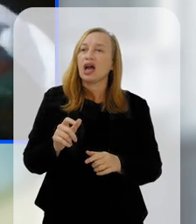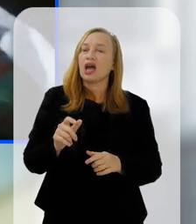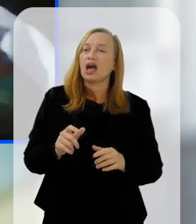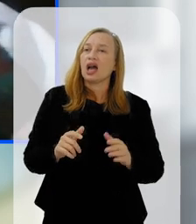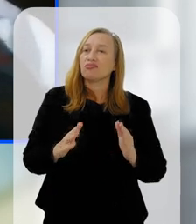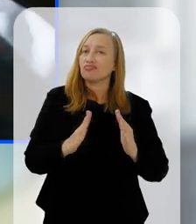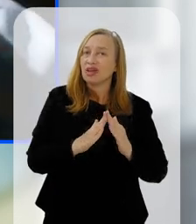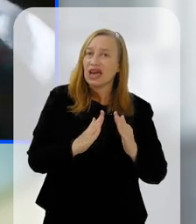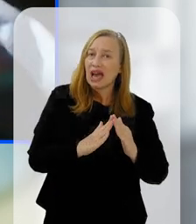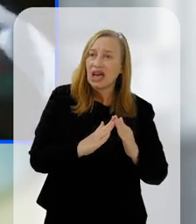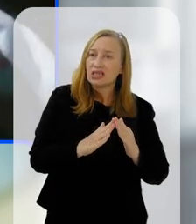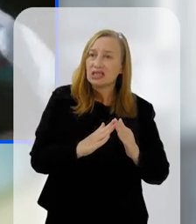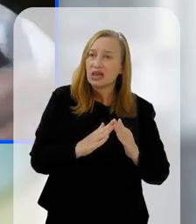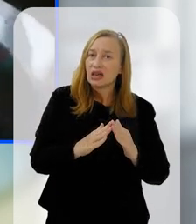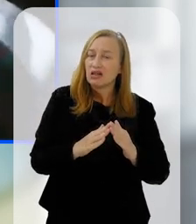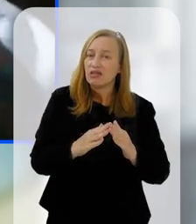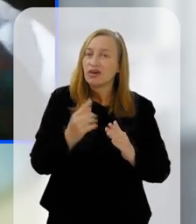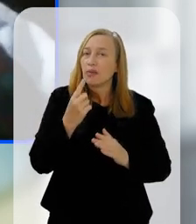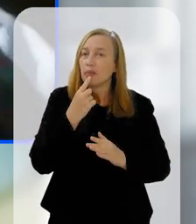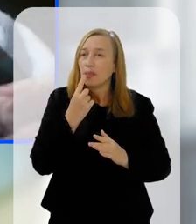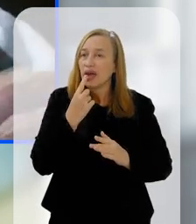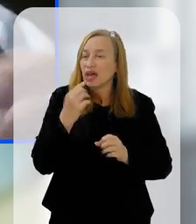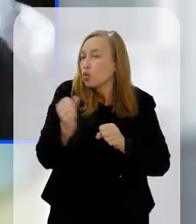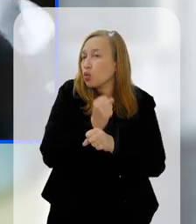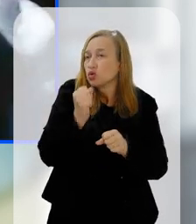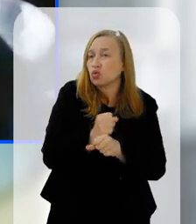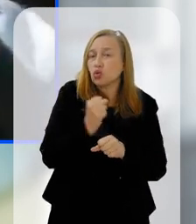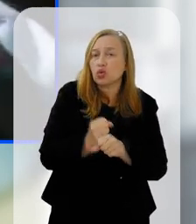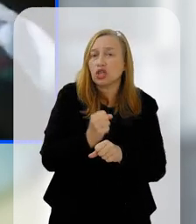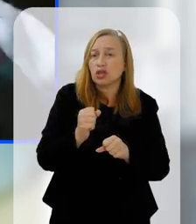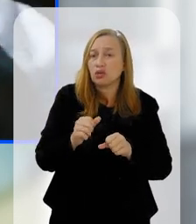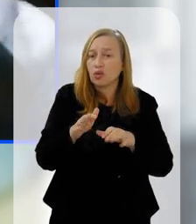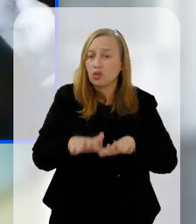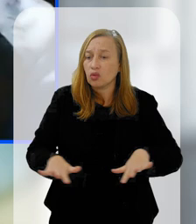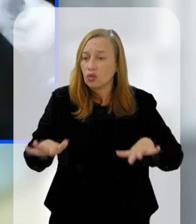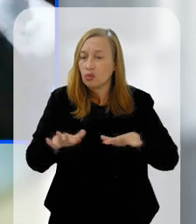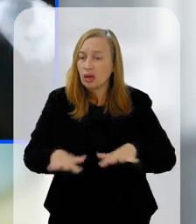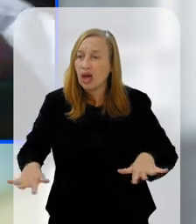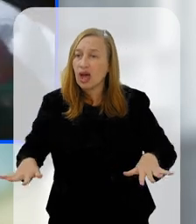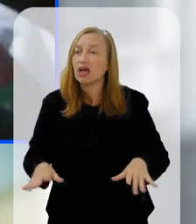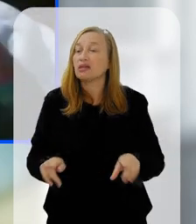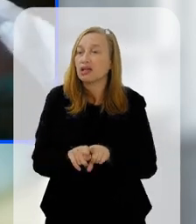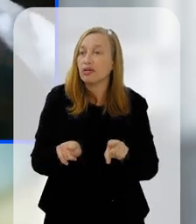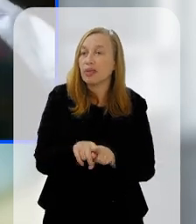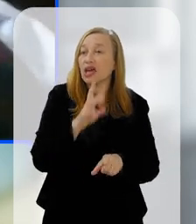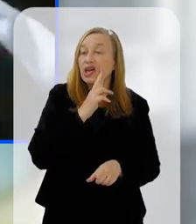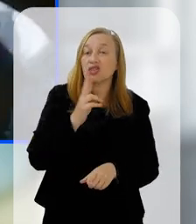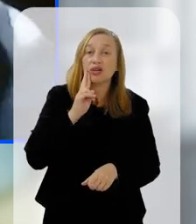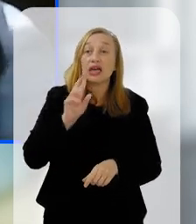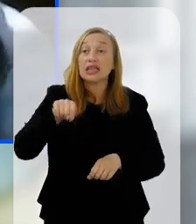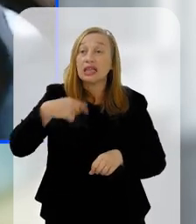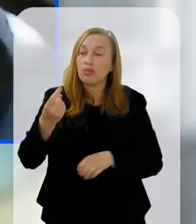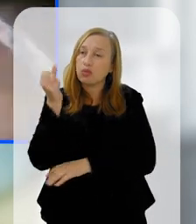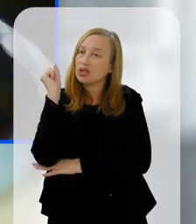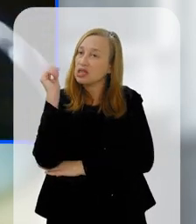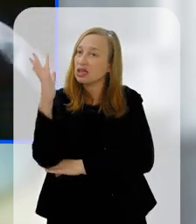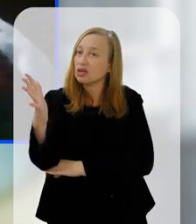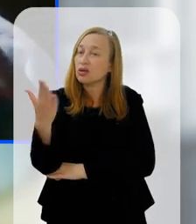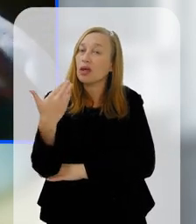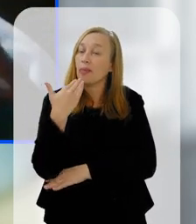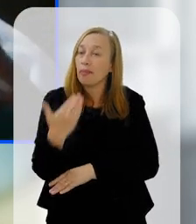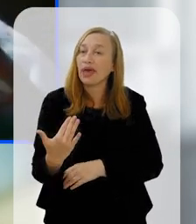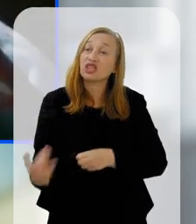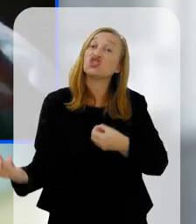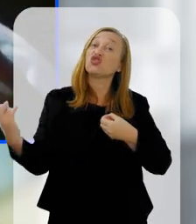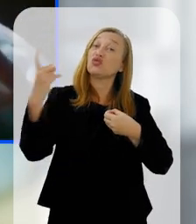dentro, vão botando um calçadão, vão botando uma atividade, vão autorizando um restaurante, e depois a